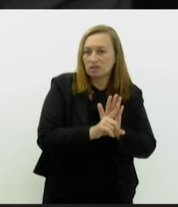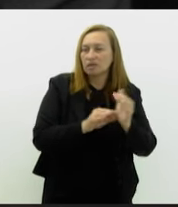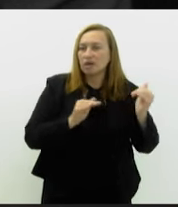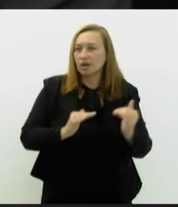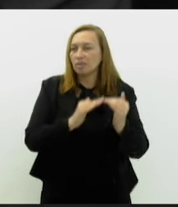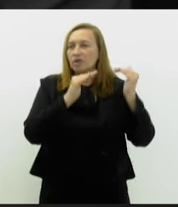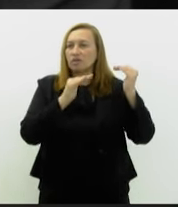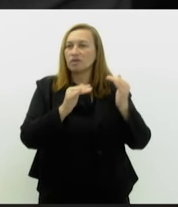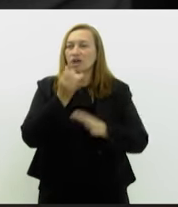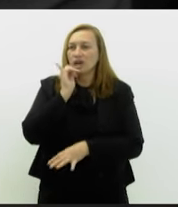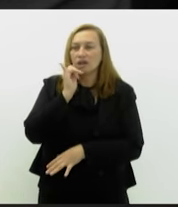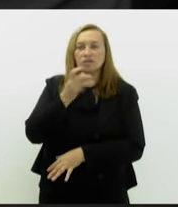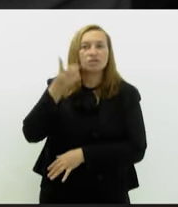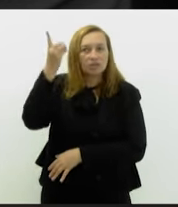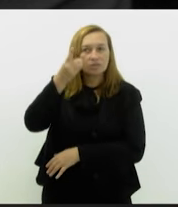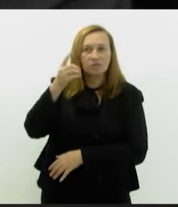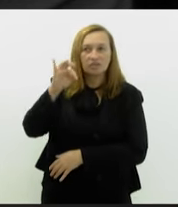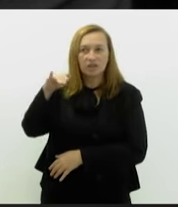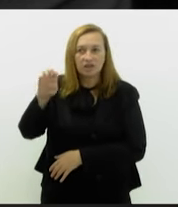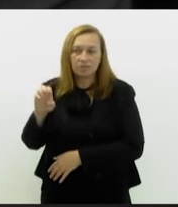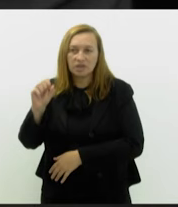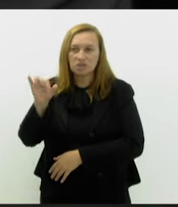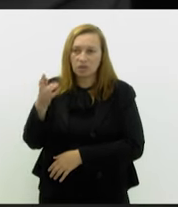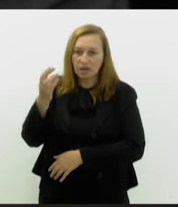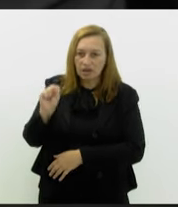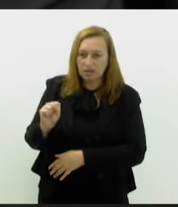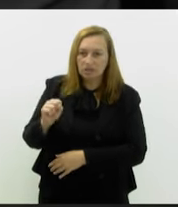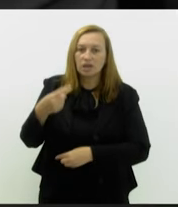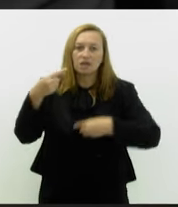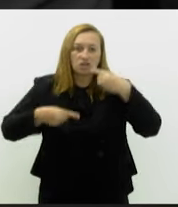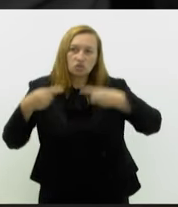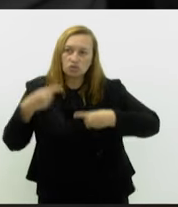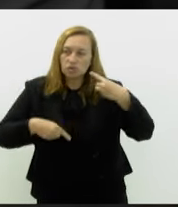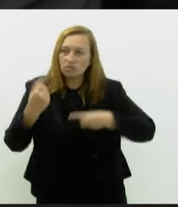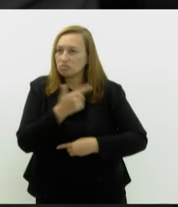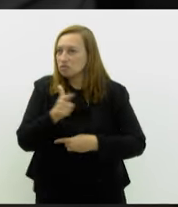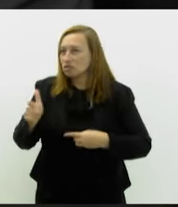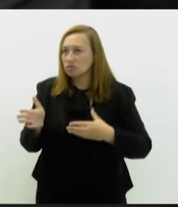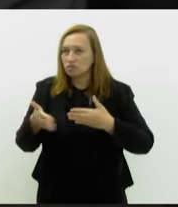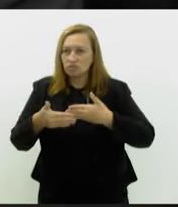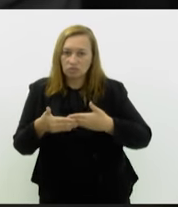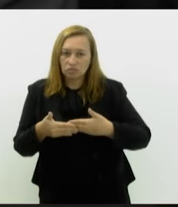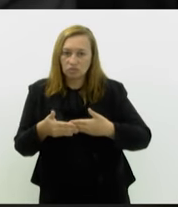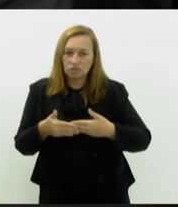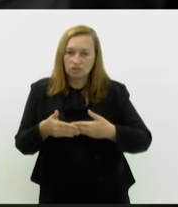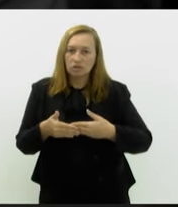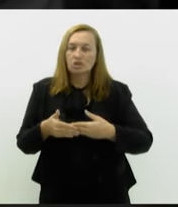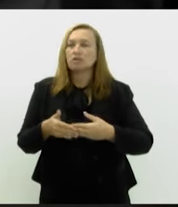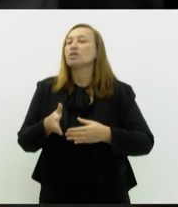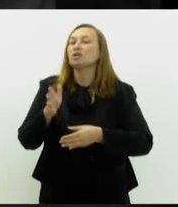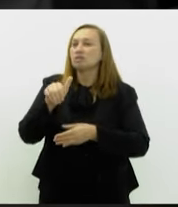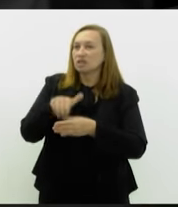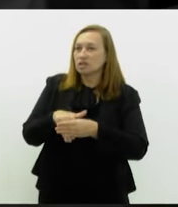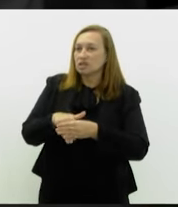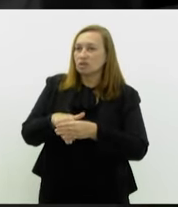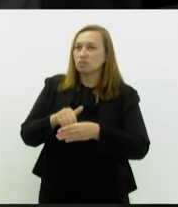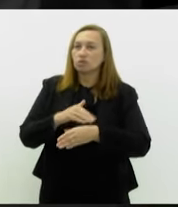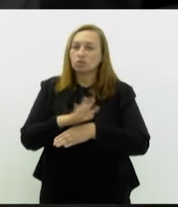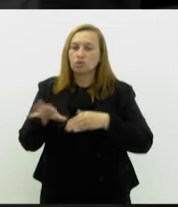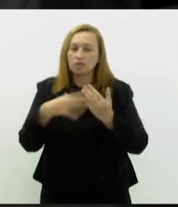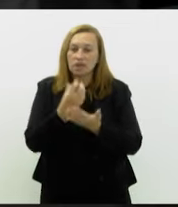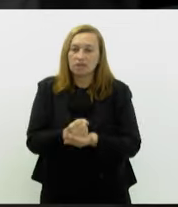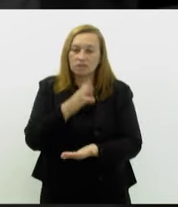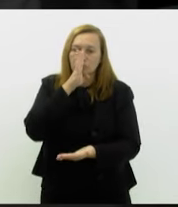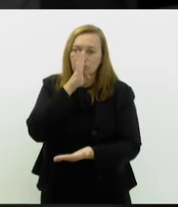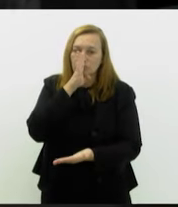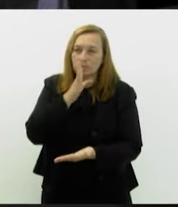favorável, relator deputado Felipe Soares. Em discussão, não havendo quem queira discutir, encerrada a discussão. Em votação, os senhores que